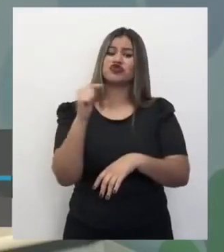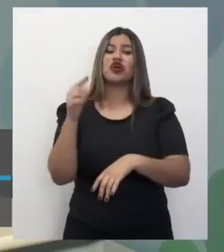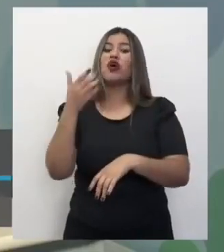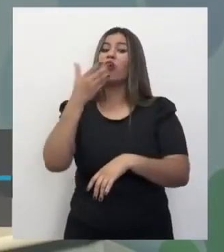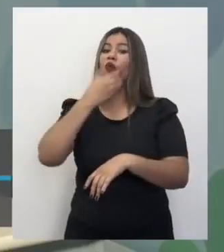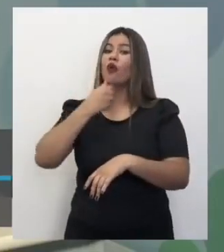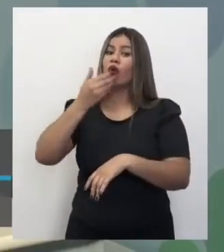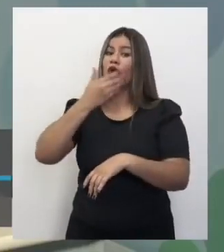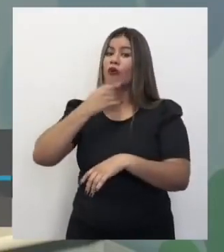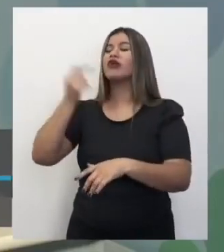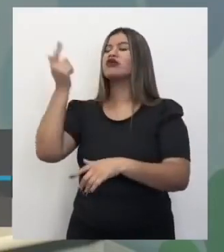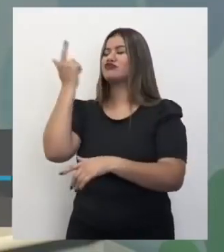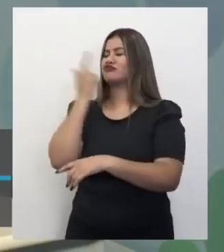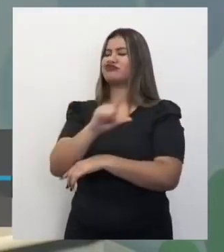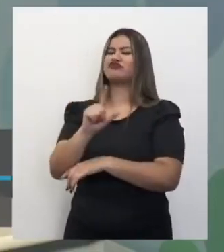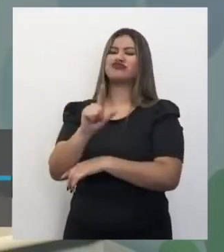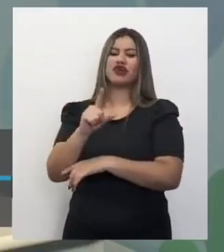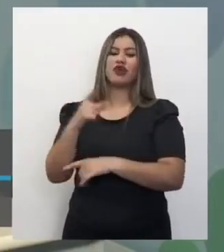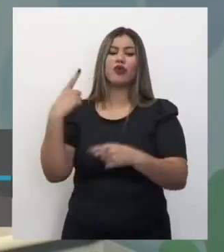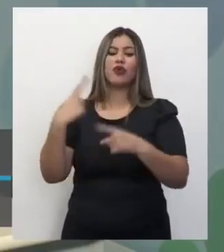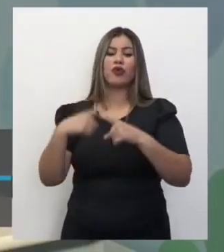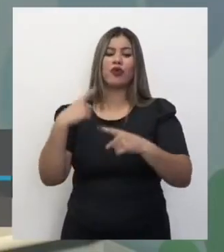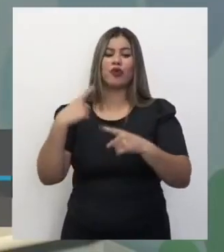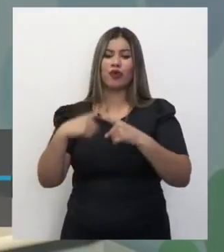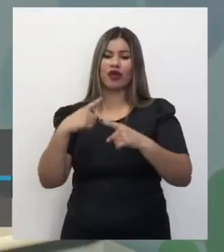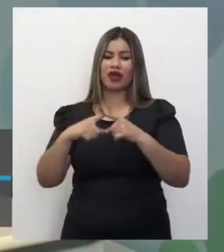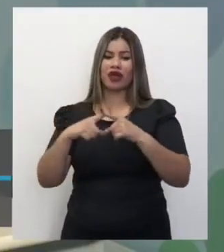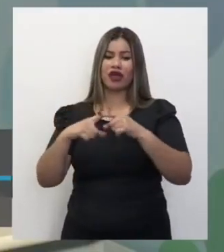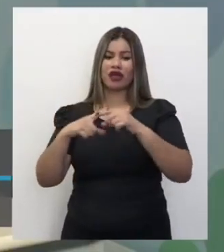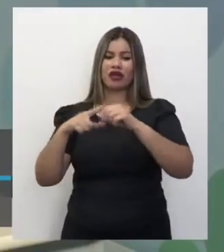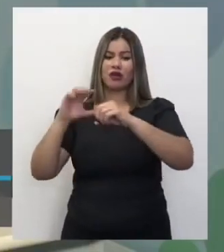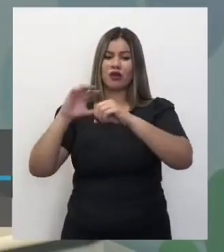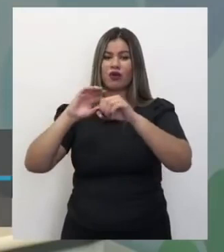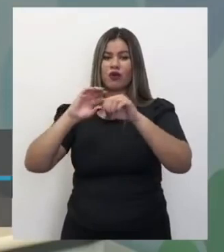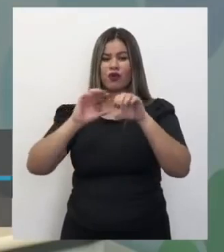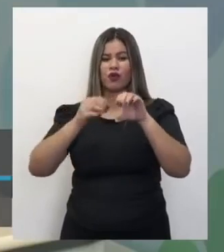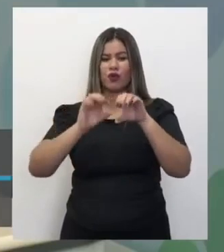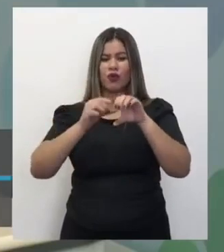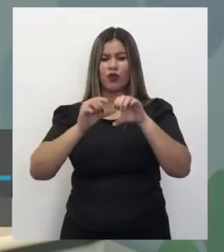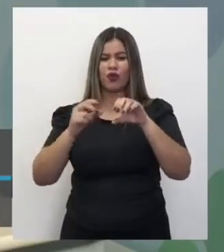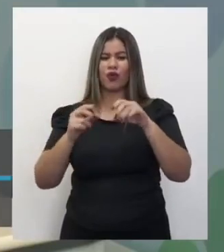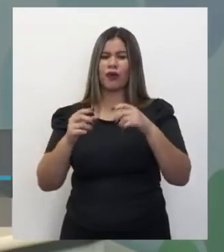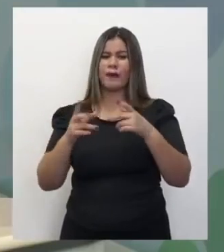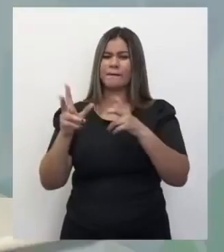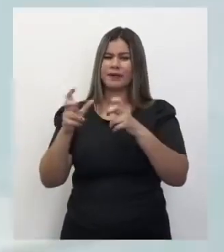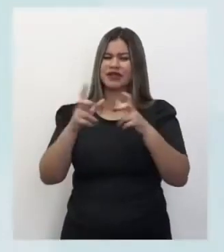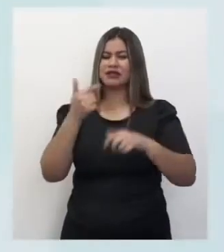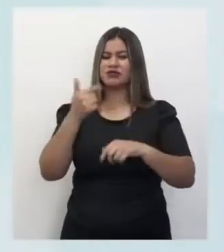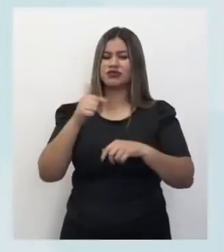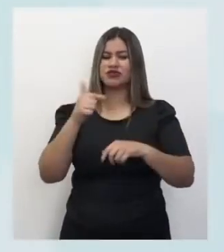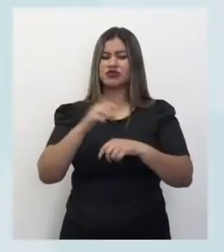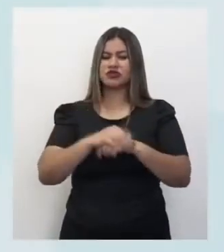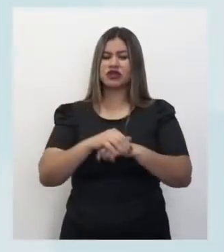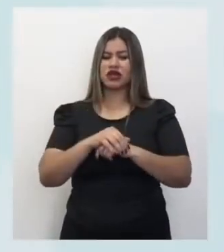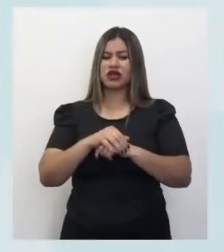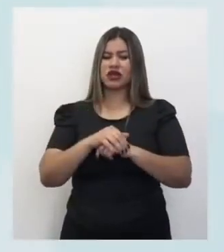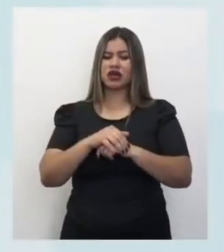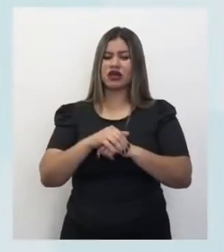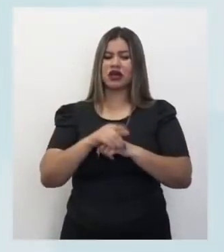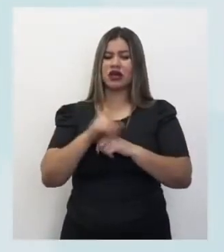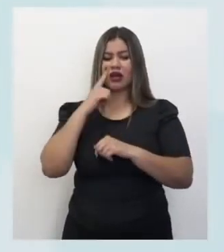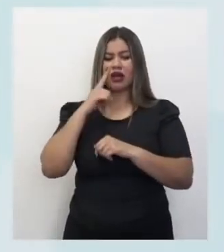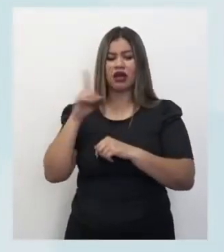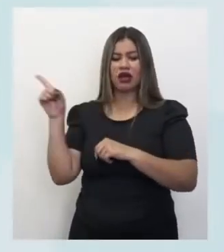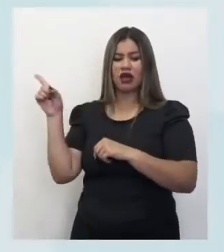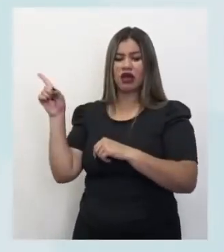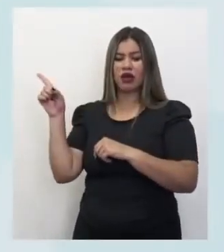ia conseguir o botijão, porque esse daí, o lacrezinho ali, aqui a gente não repara muito, mas ela tá sem o lacre